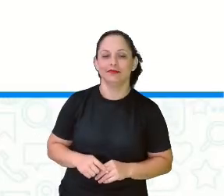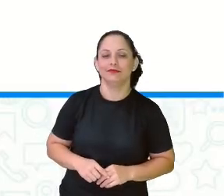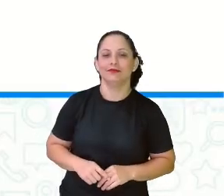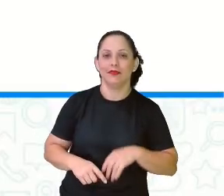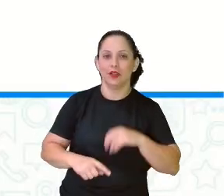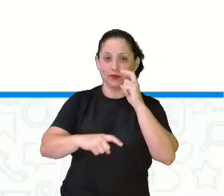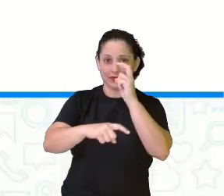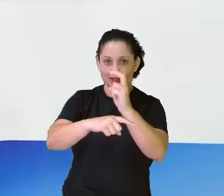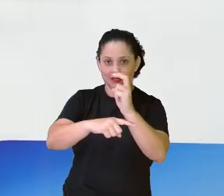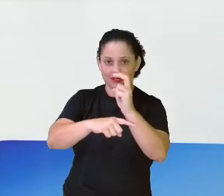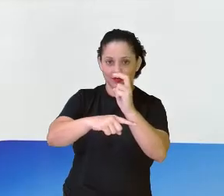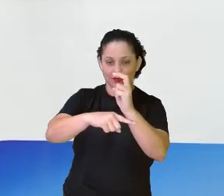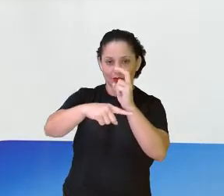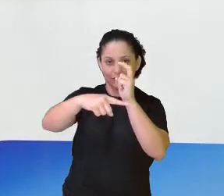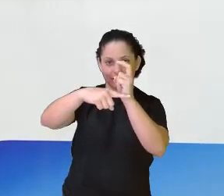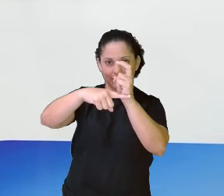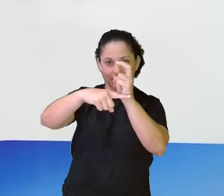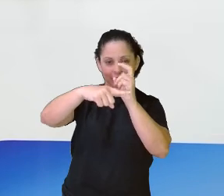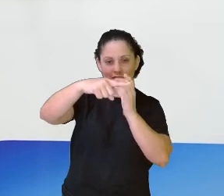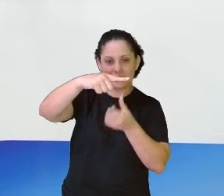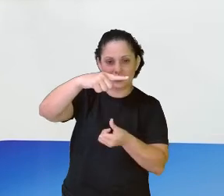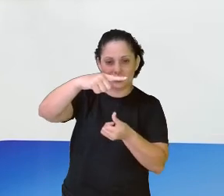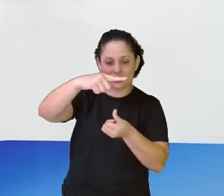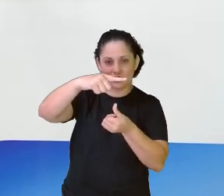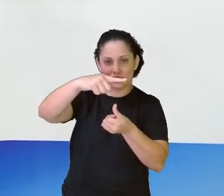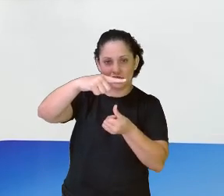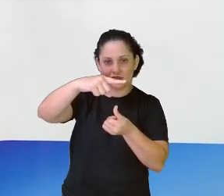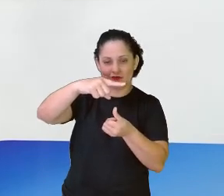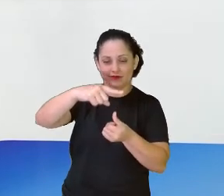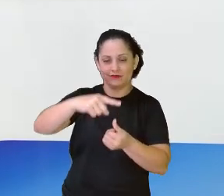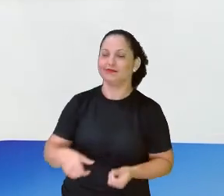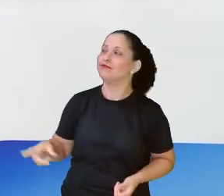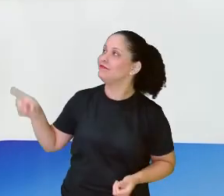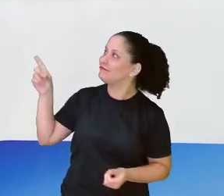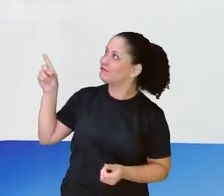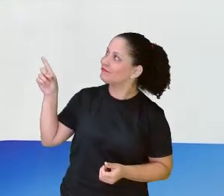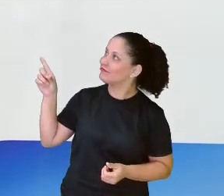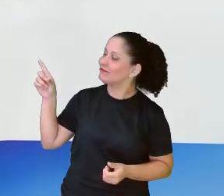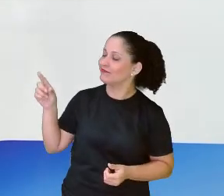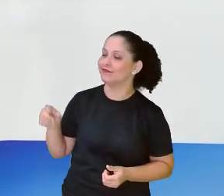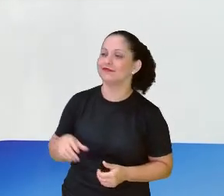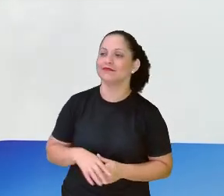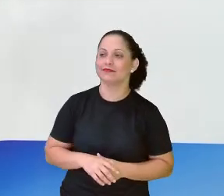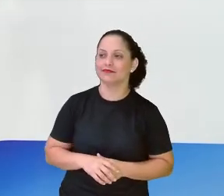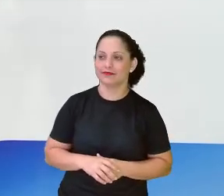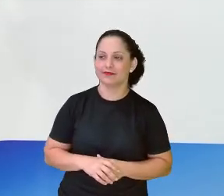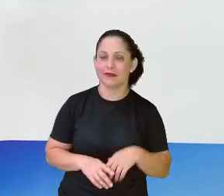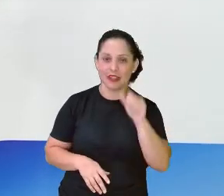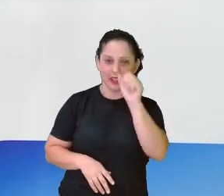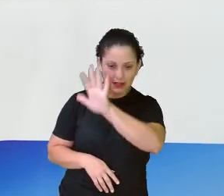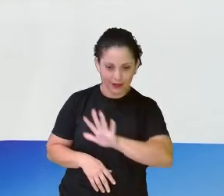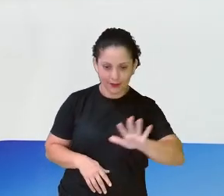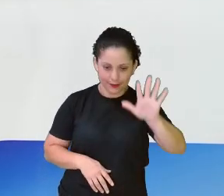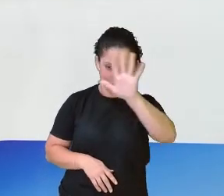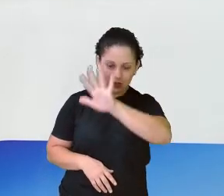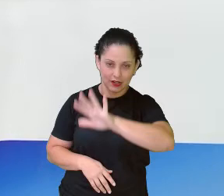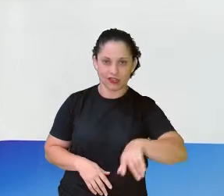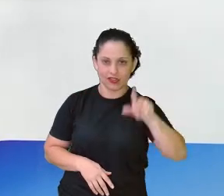divisão. Sendo assim, a fração que representa esse inteiro aliás, essa imagem é